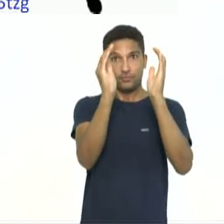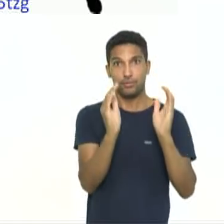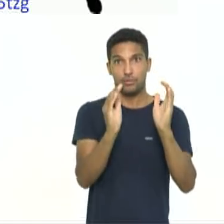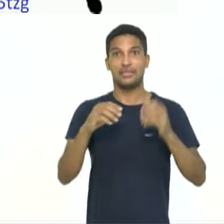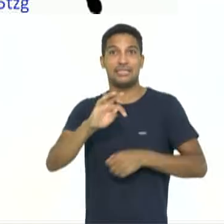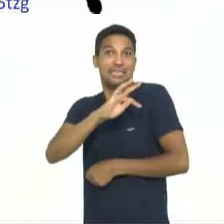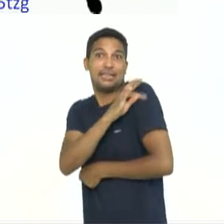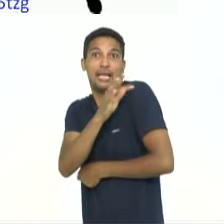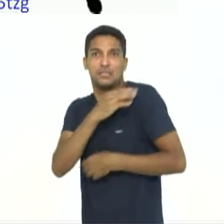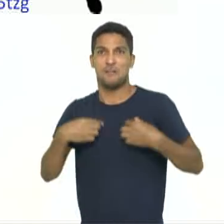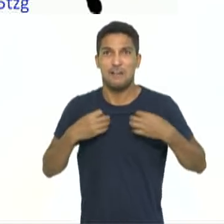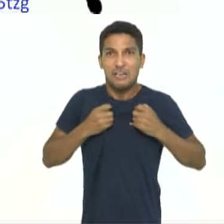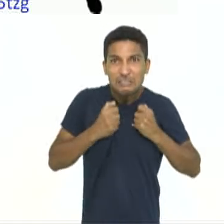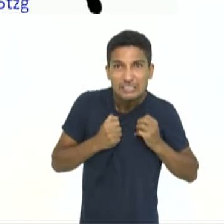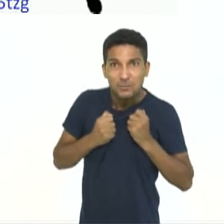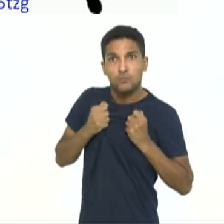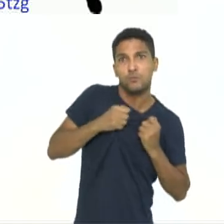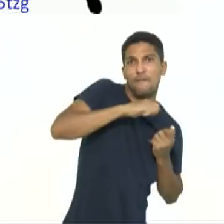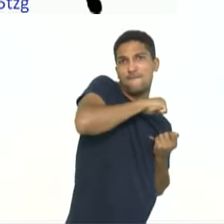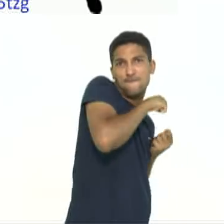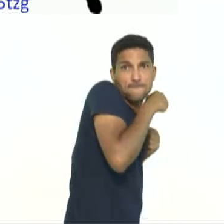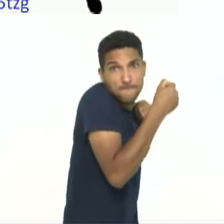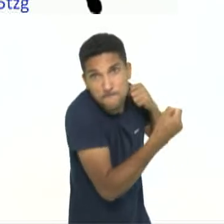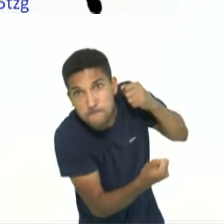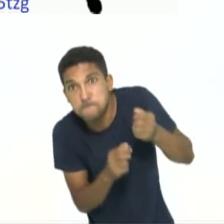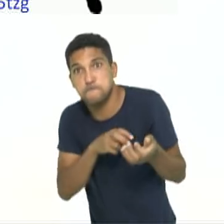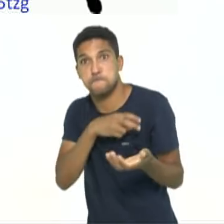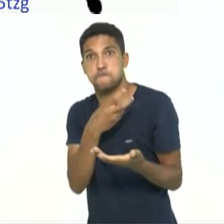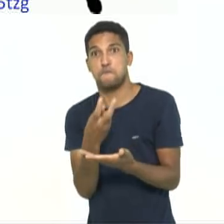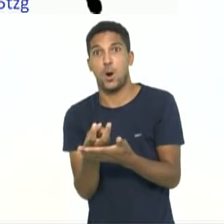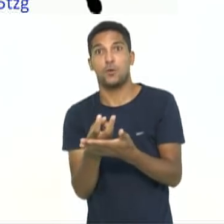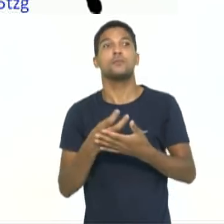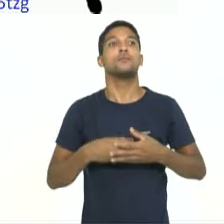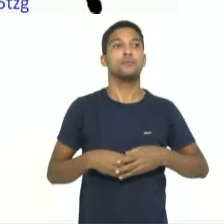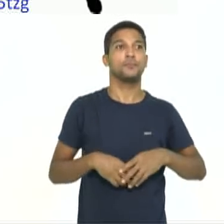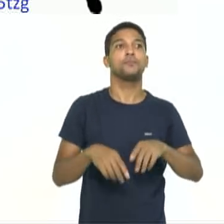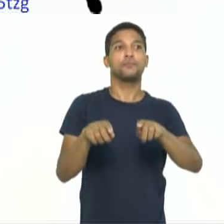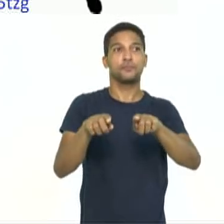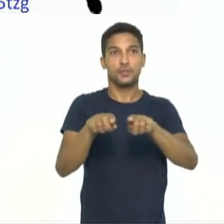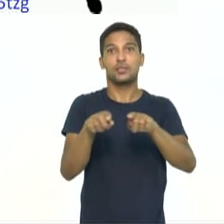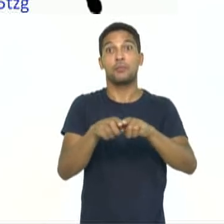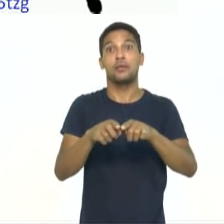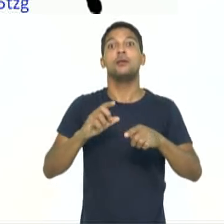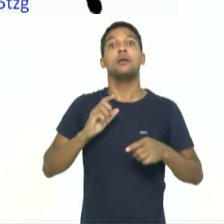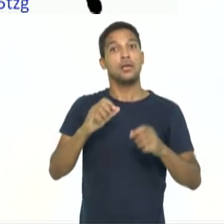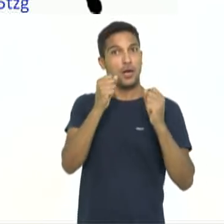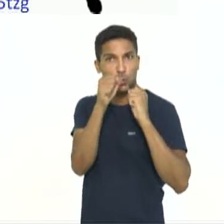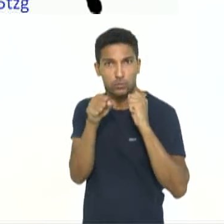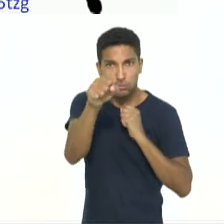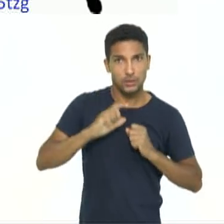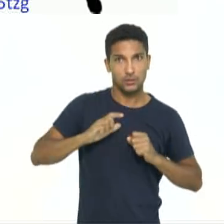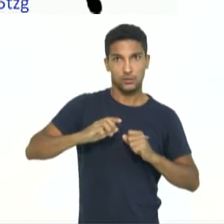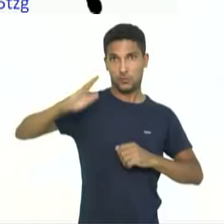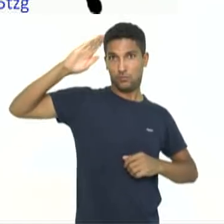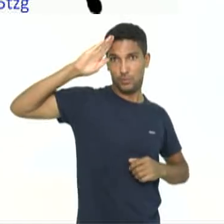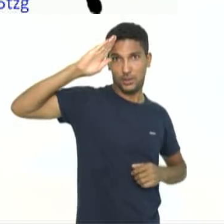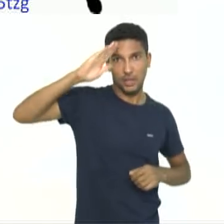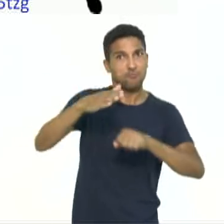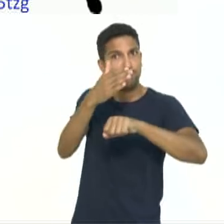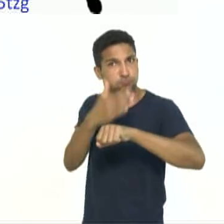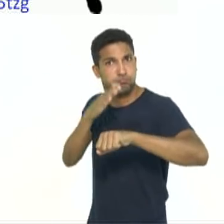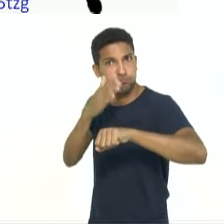lida lá? Primeiro, possuem movimentos de curta e longa distância. Segundo, usam